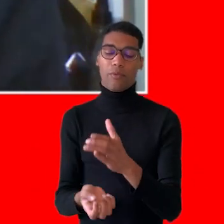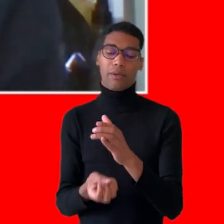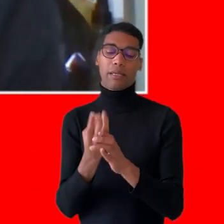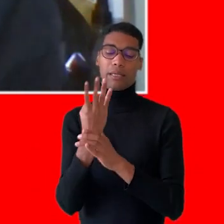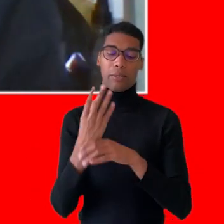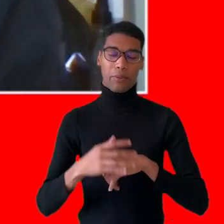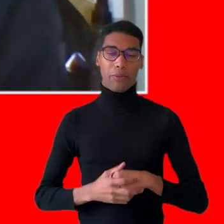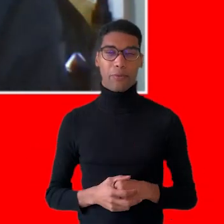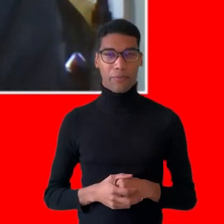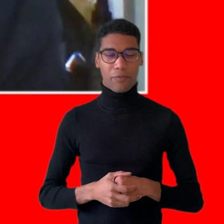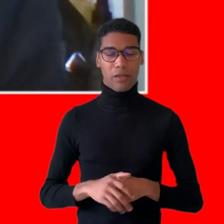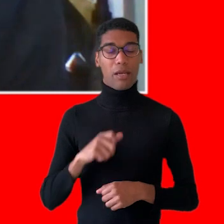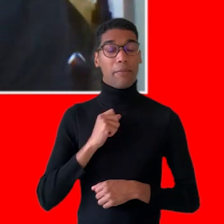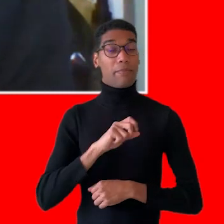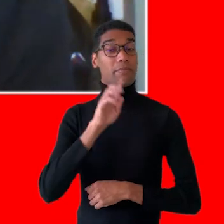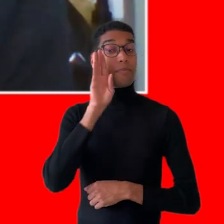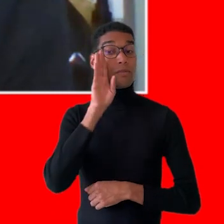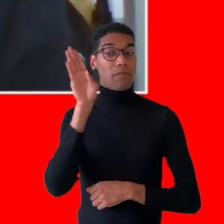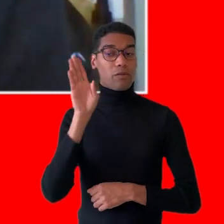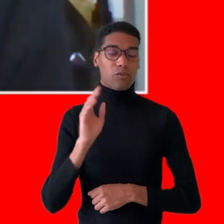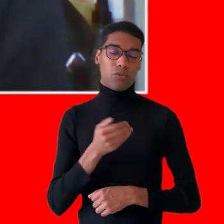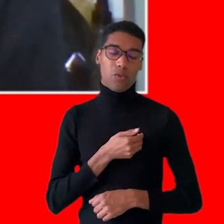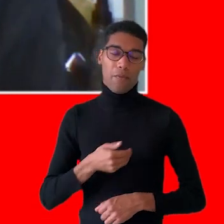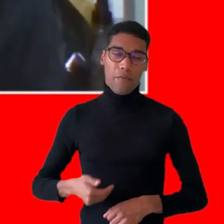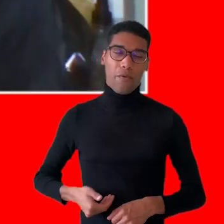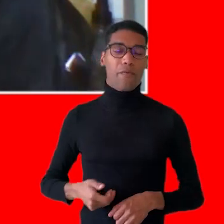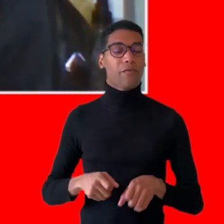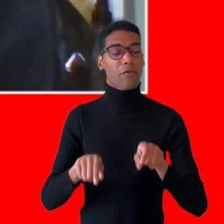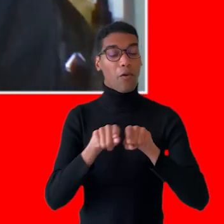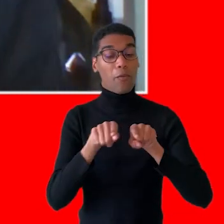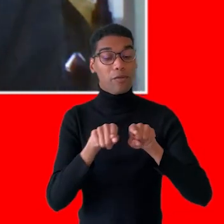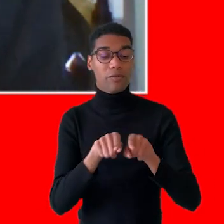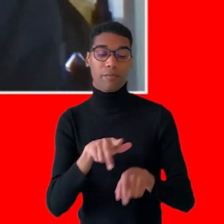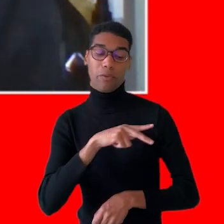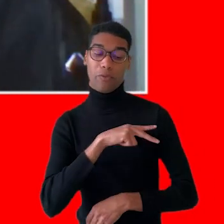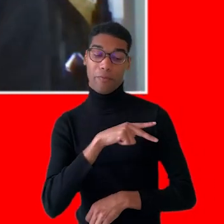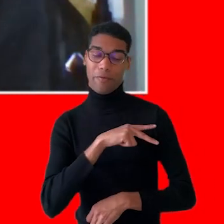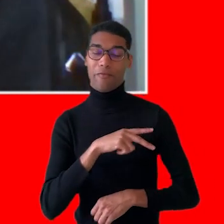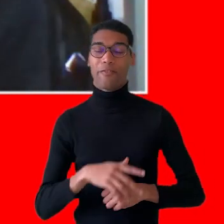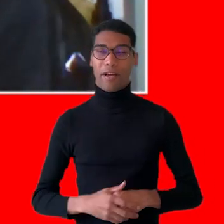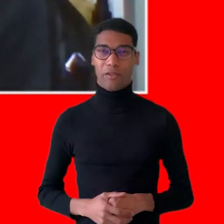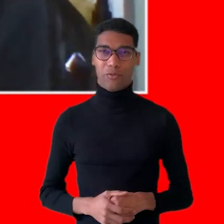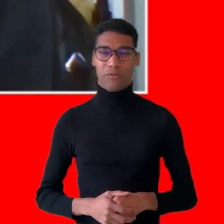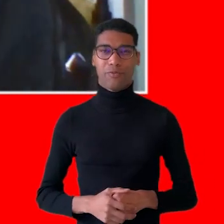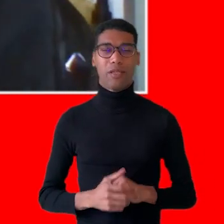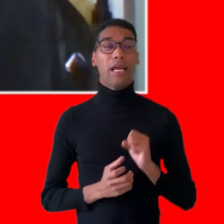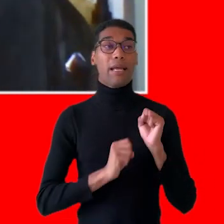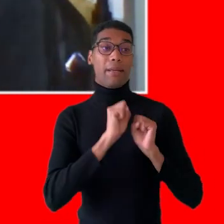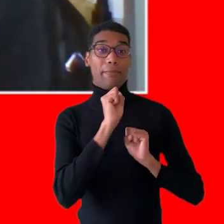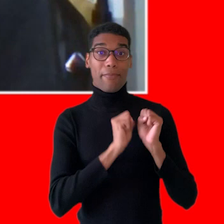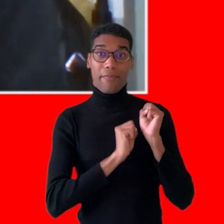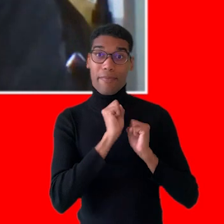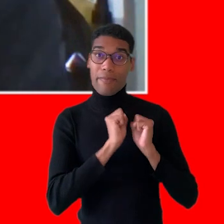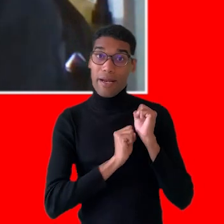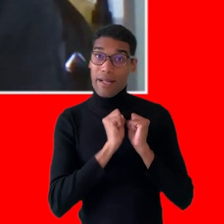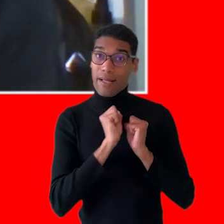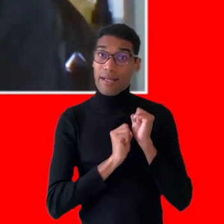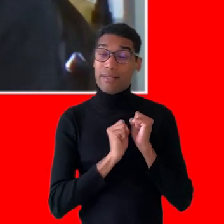implementadas, tanto no meio público quanto no meio privado. Então,